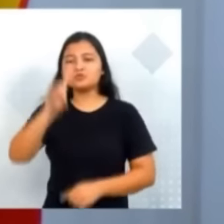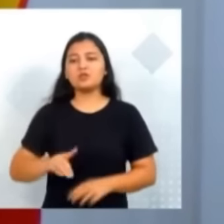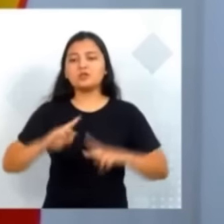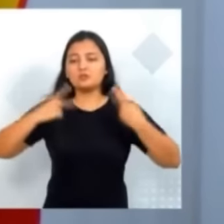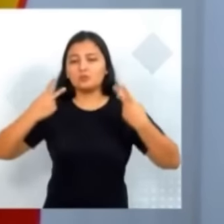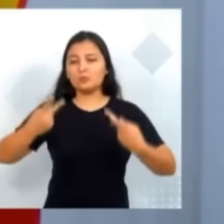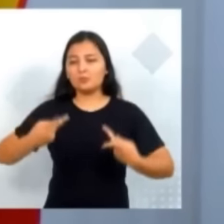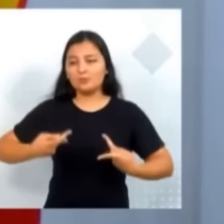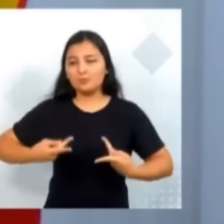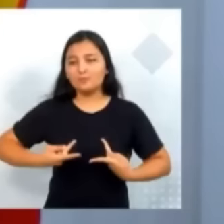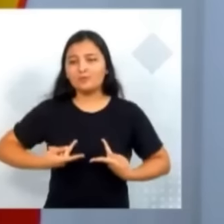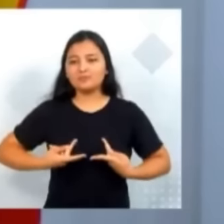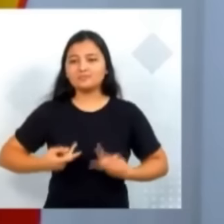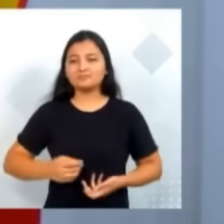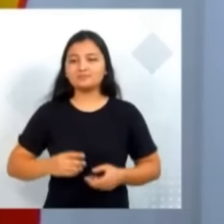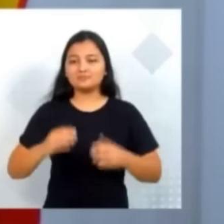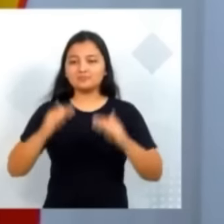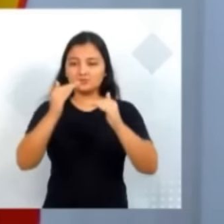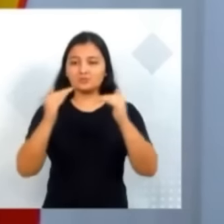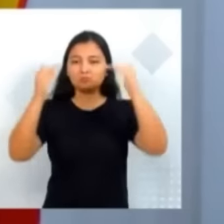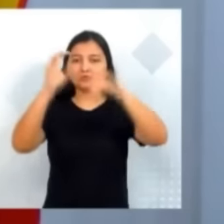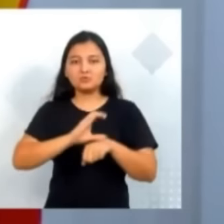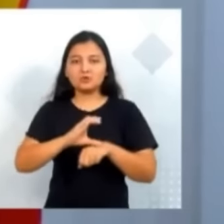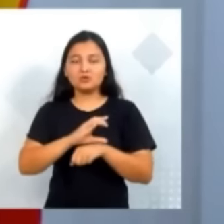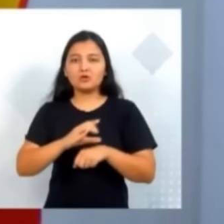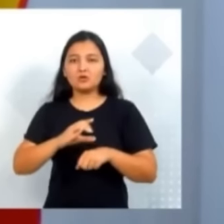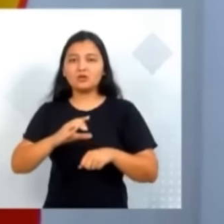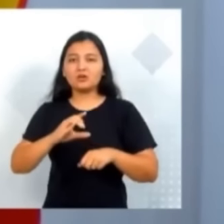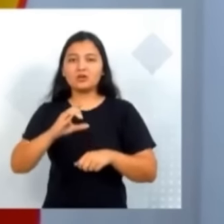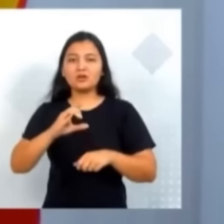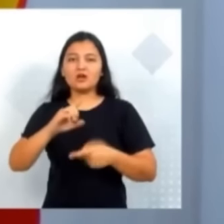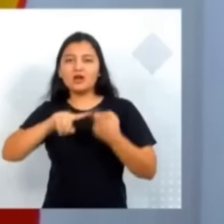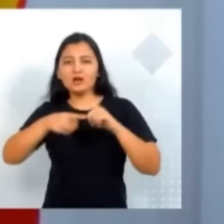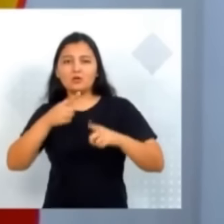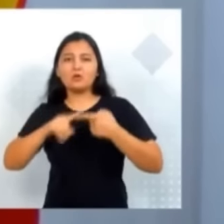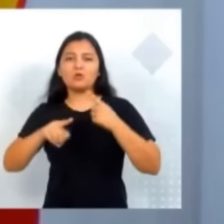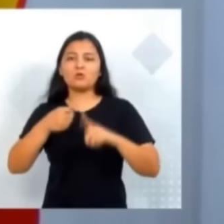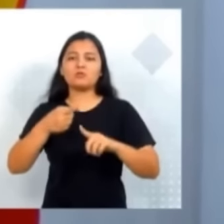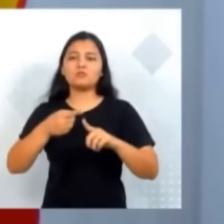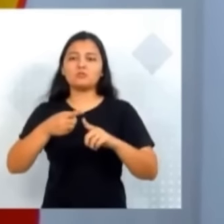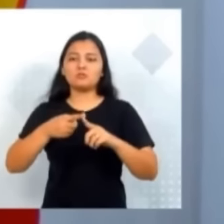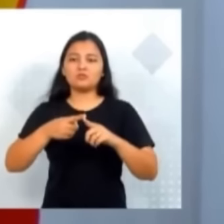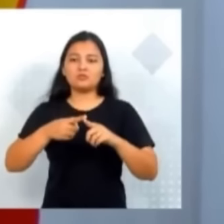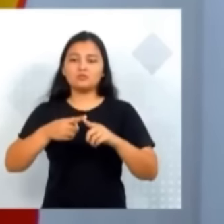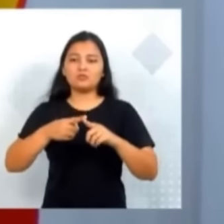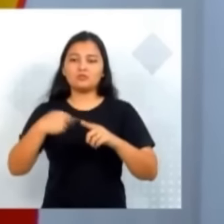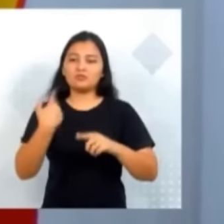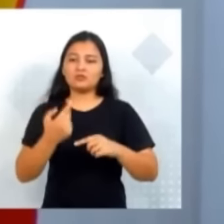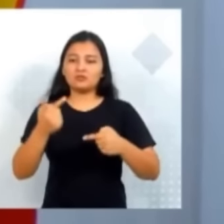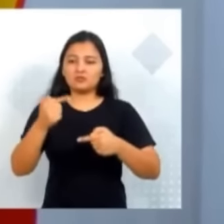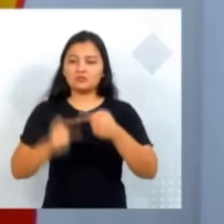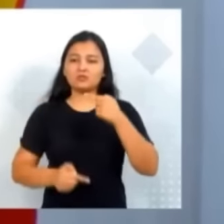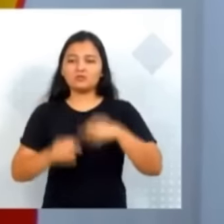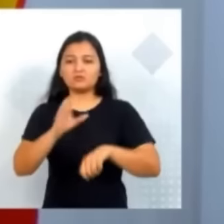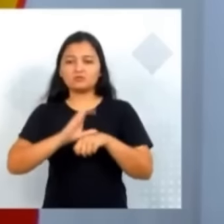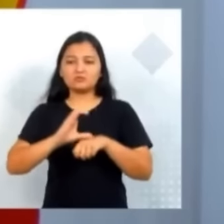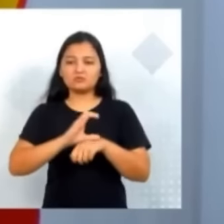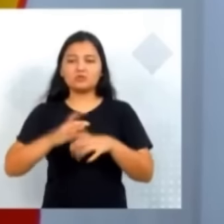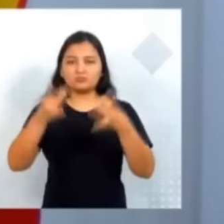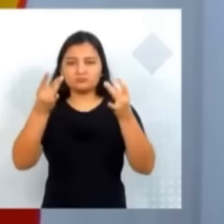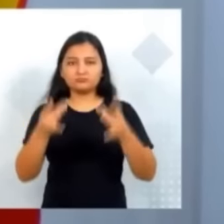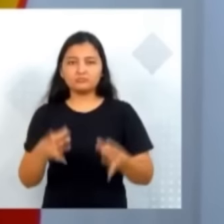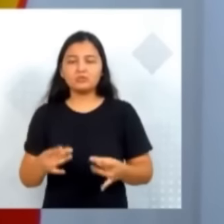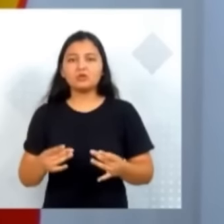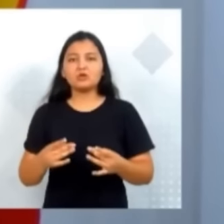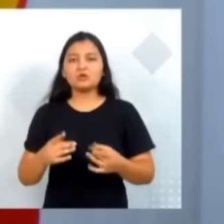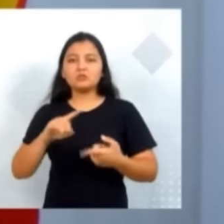considerados supraconstitucionais. Acordos que invadem e transbordam o que a nossa Constituição já prevê. Um desses acordos é a